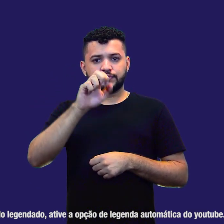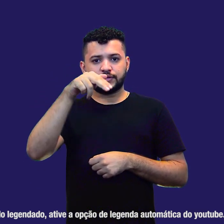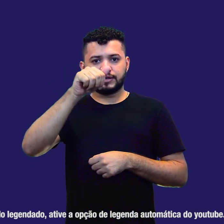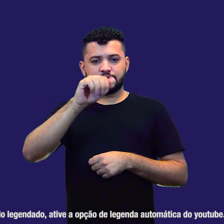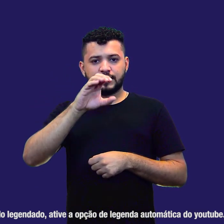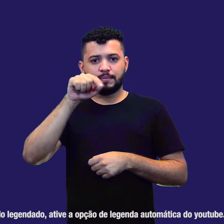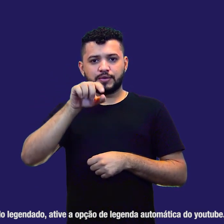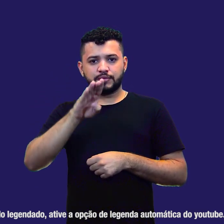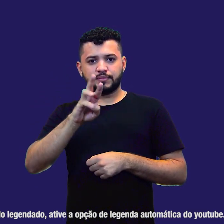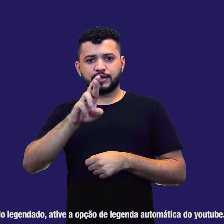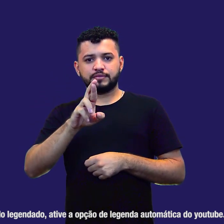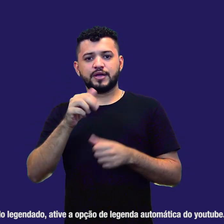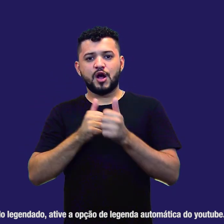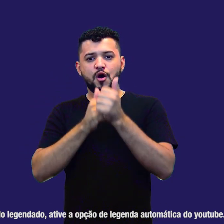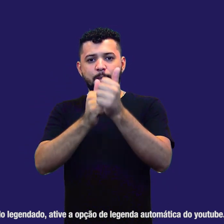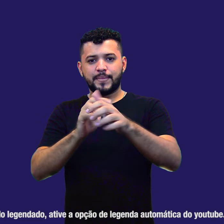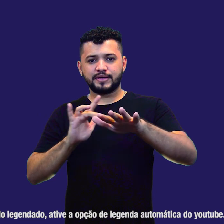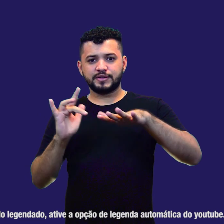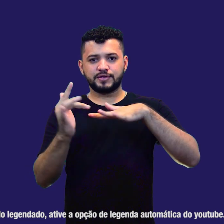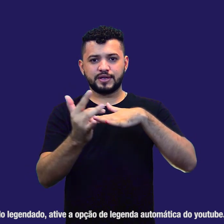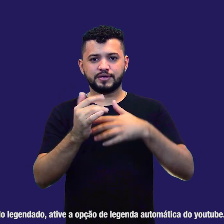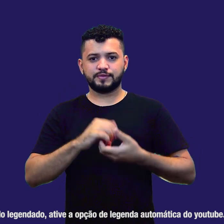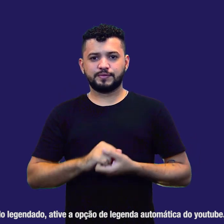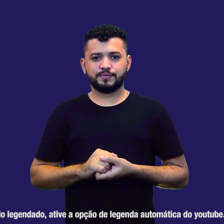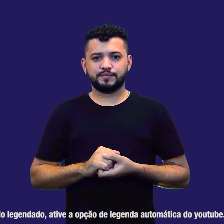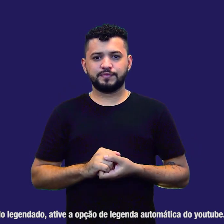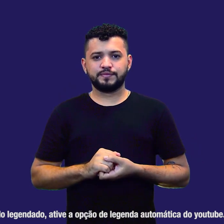www.mg.senac.br e acompanhe nossas redes sociais. A